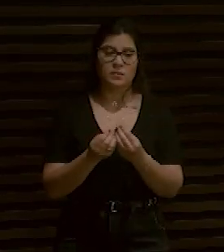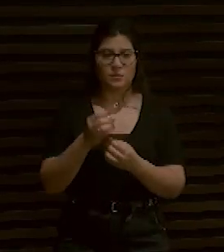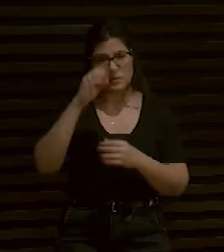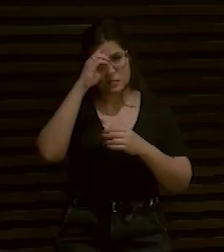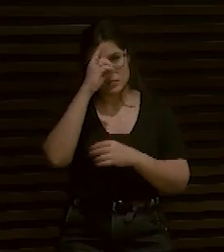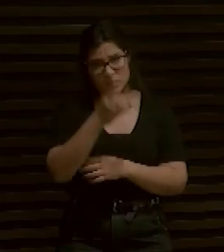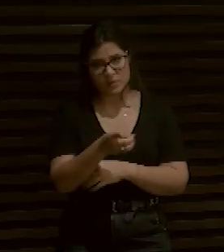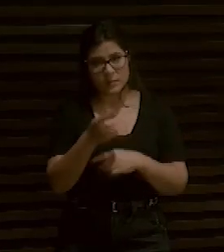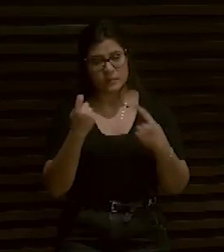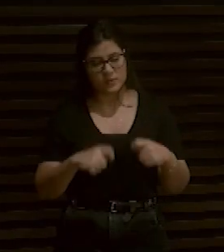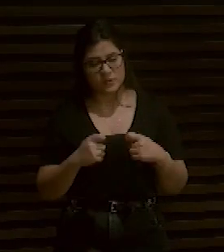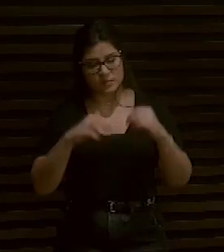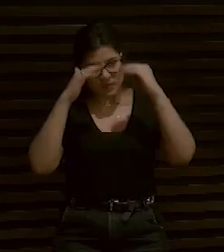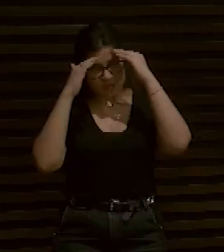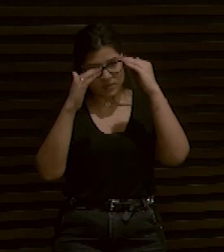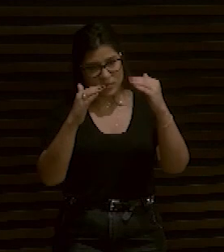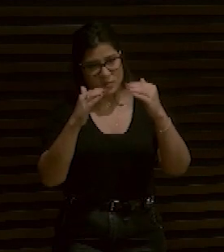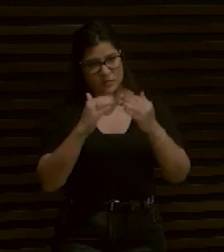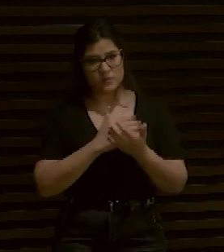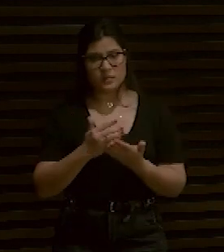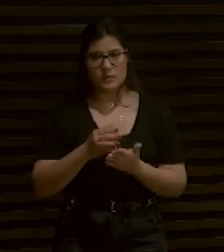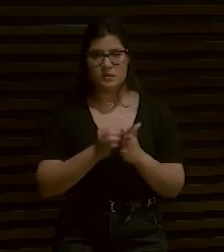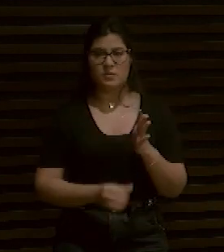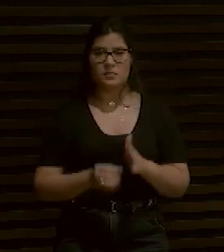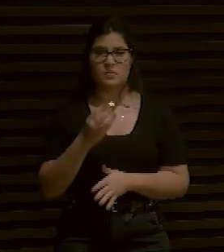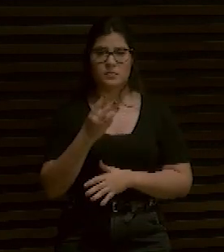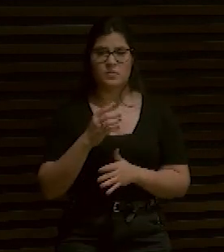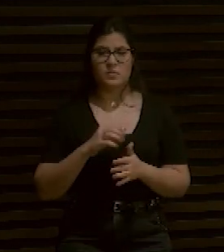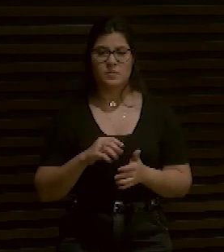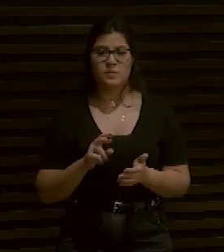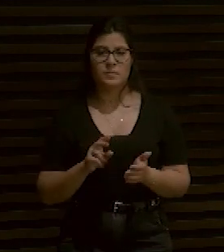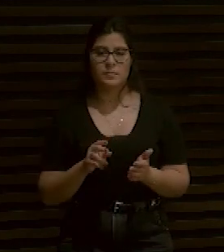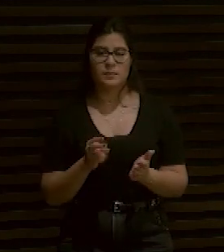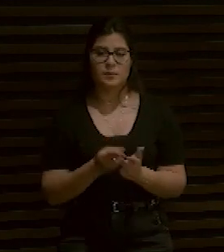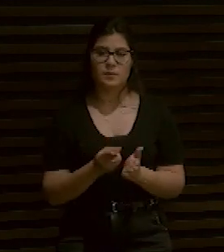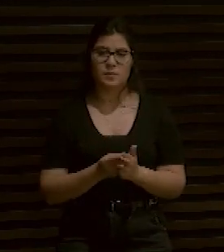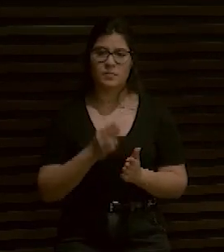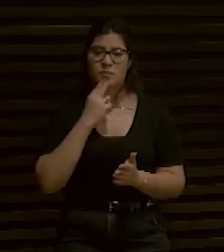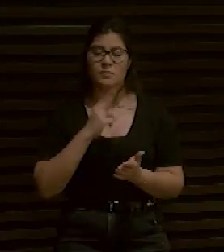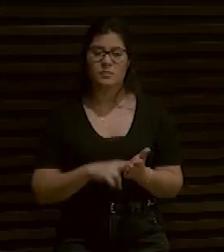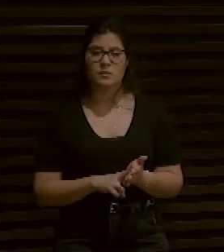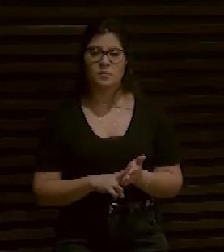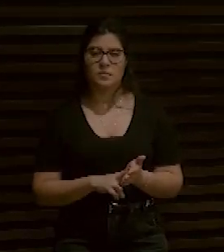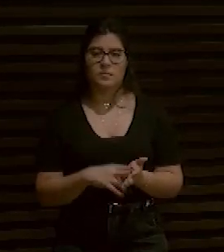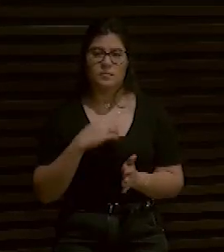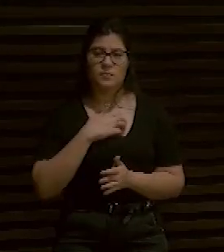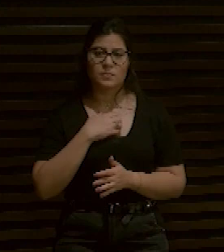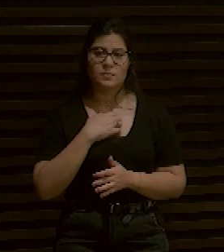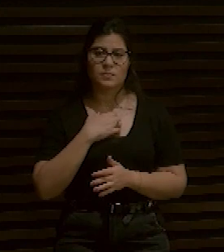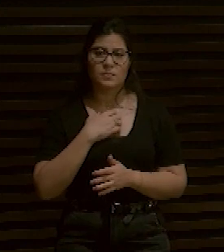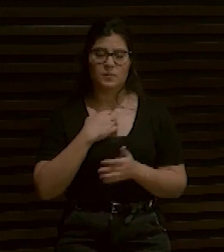guardar? Vamos ler um pouquinho mais para frente, no capítulo 3 dessa mesma carta, 1 João 3, 23 e 24.